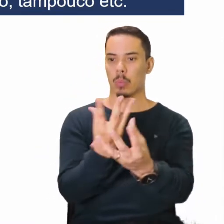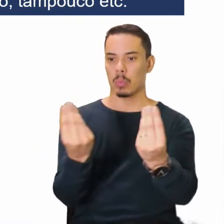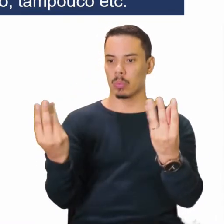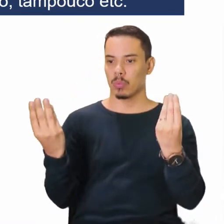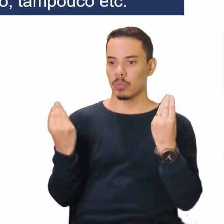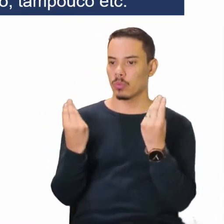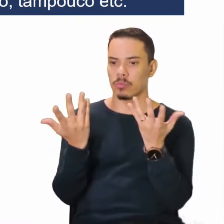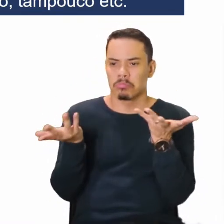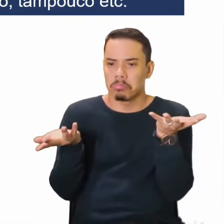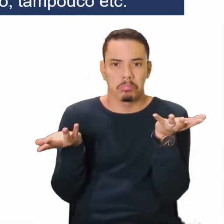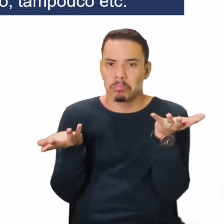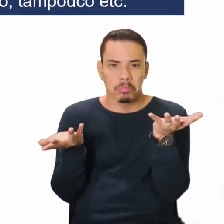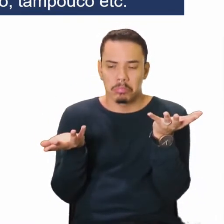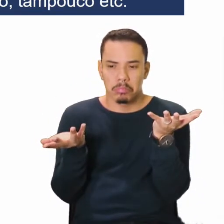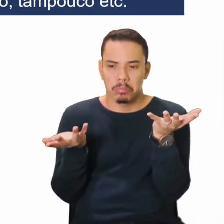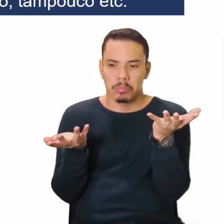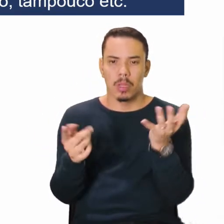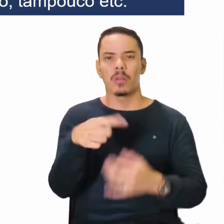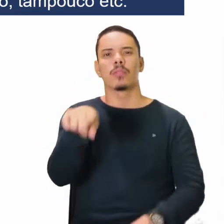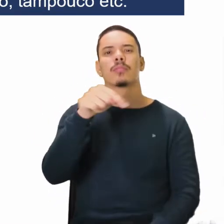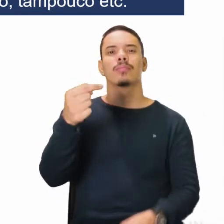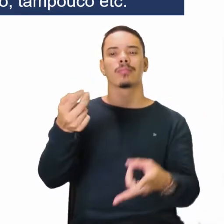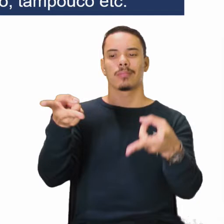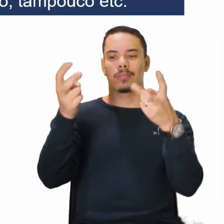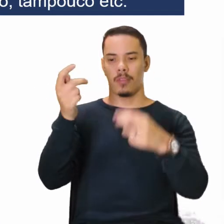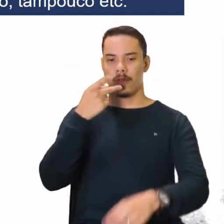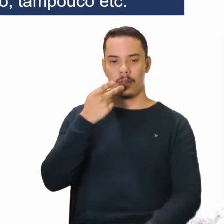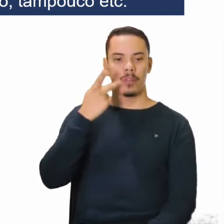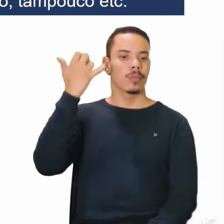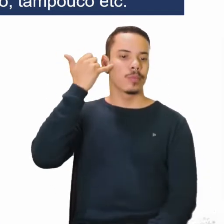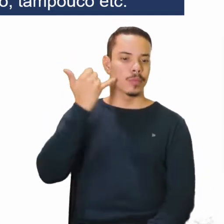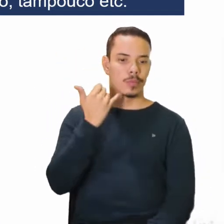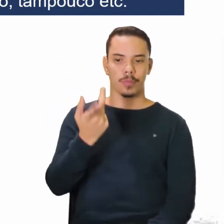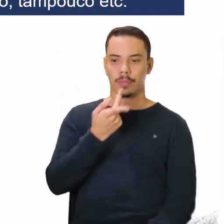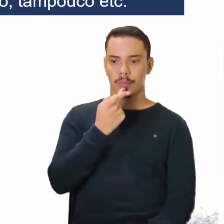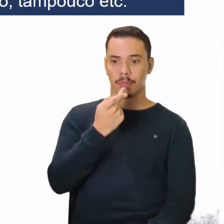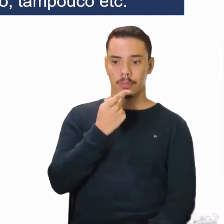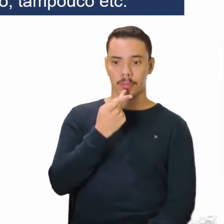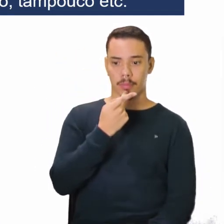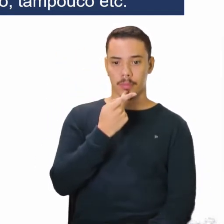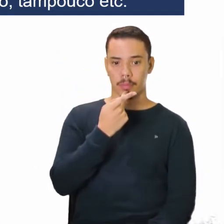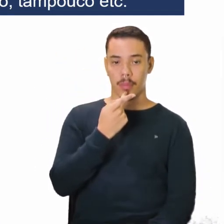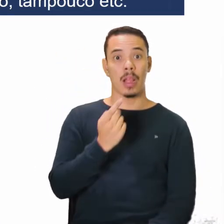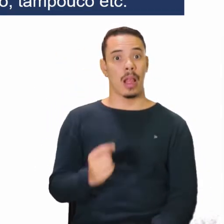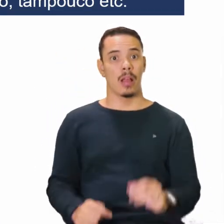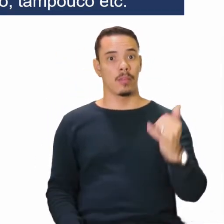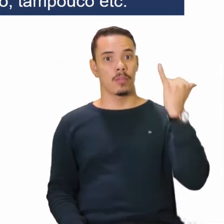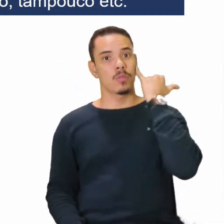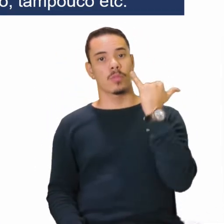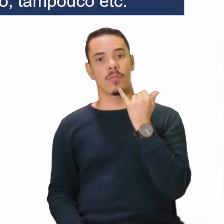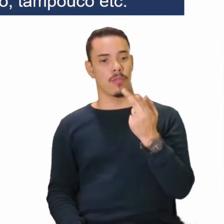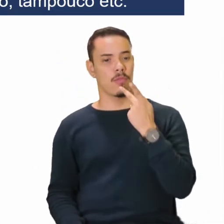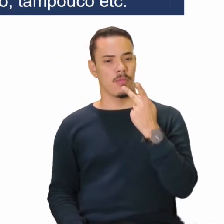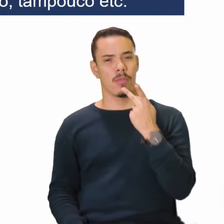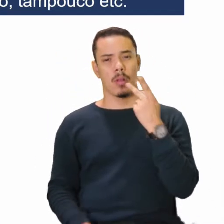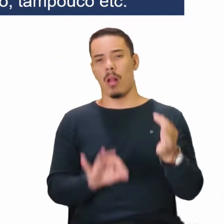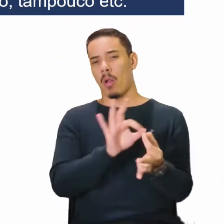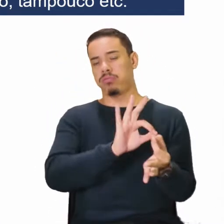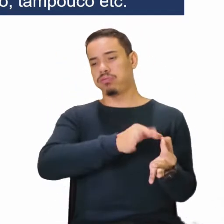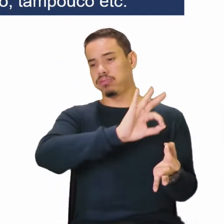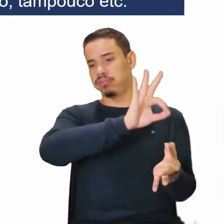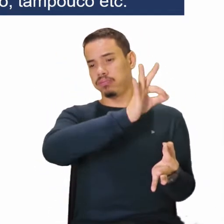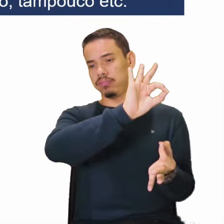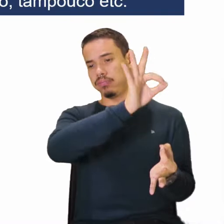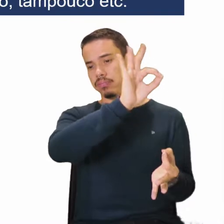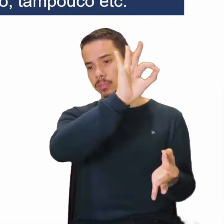faz? O que você percebe quando eu falo João fala? É uma coisa. Quando eu falo João fala muito, quer